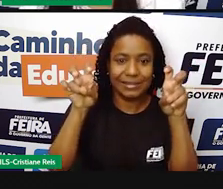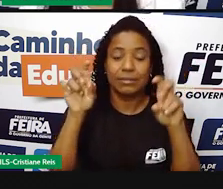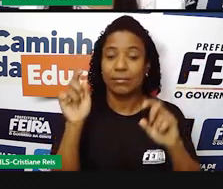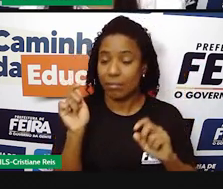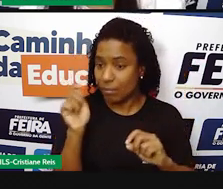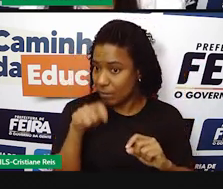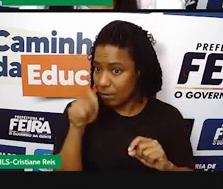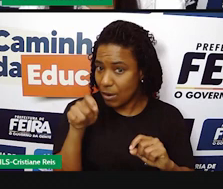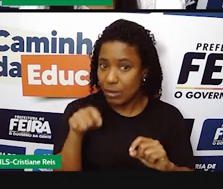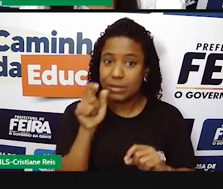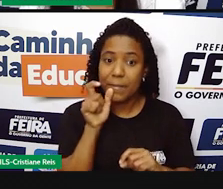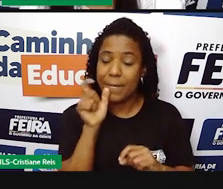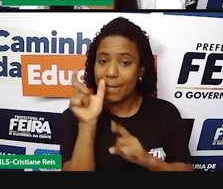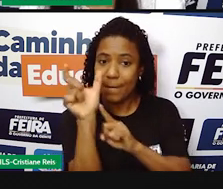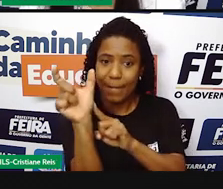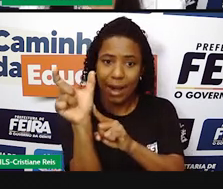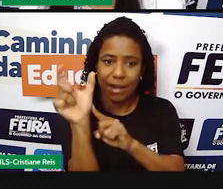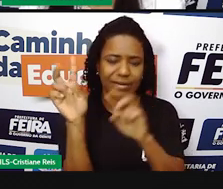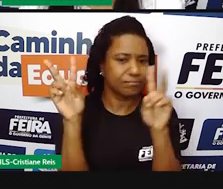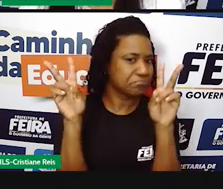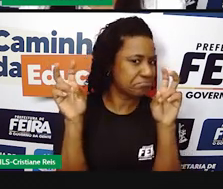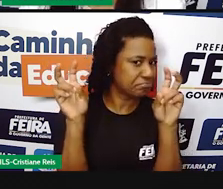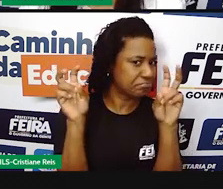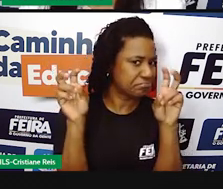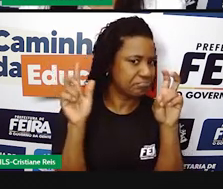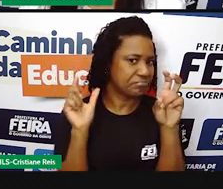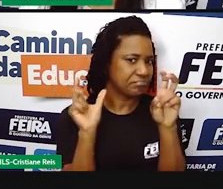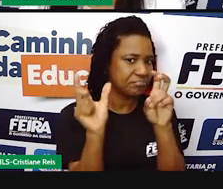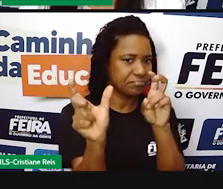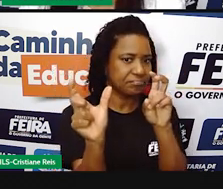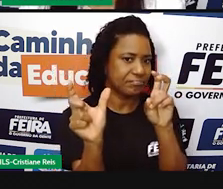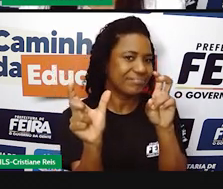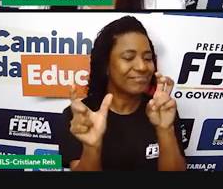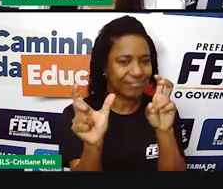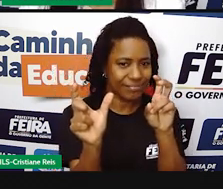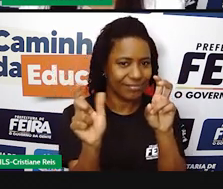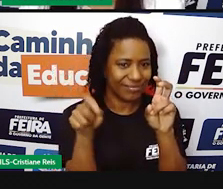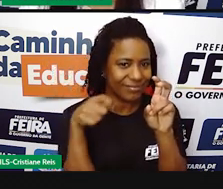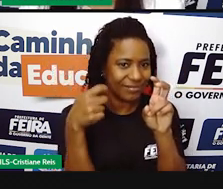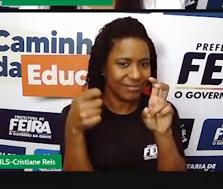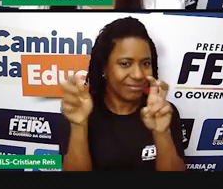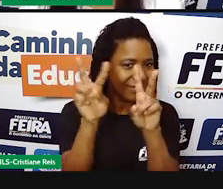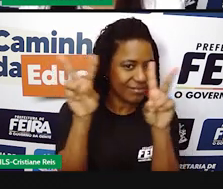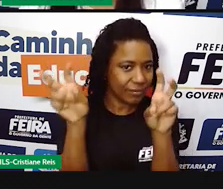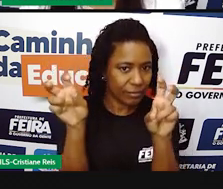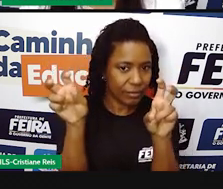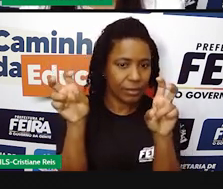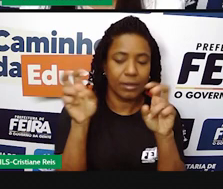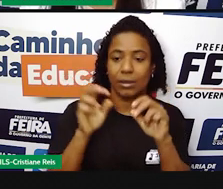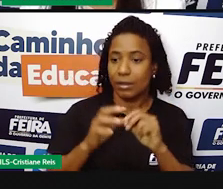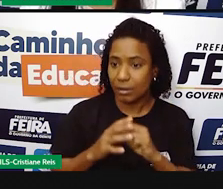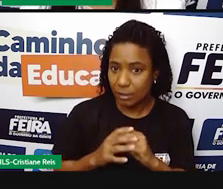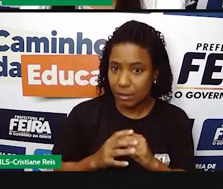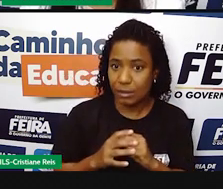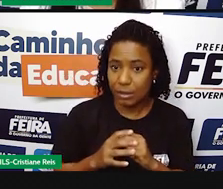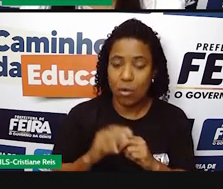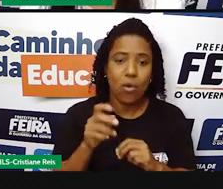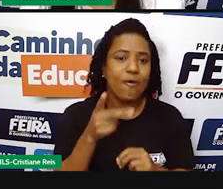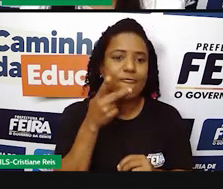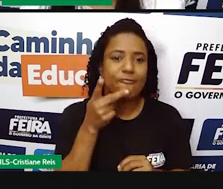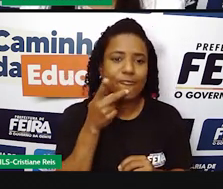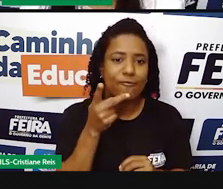destacar uma palavra ou expressão, ou indicar também a transcrição de uma fala. As aspas, elas são bem